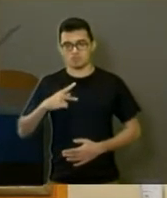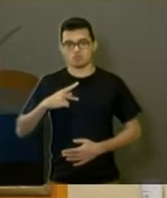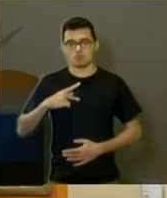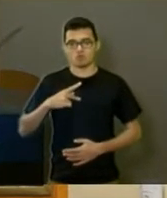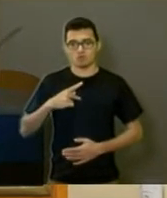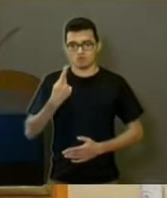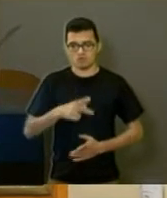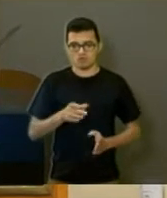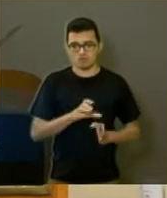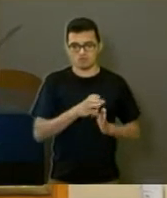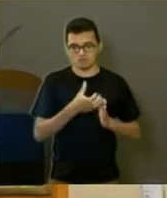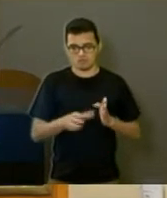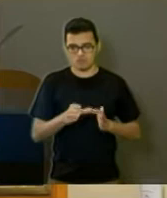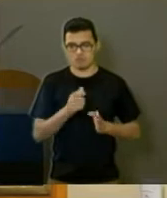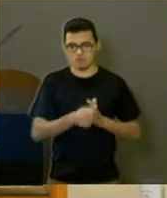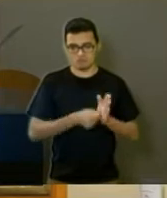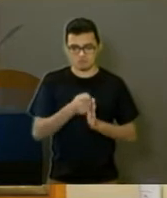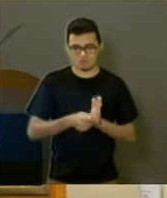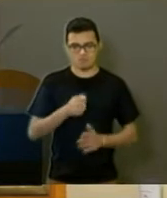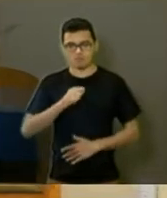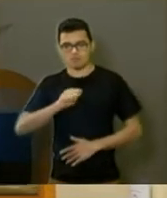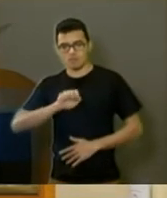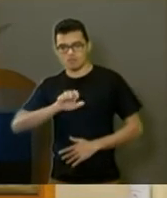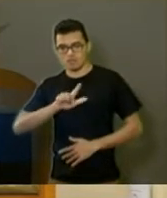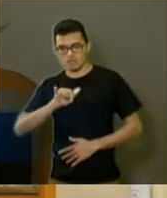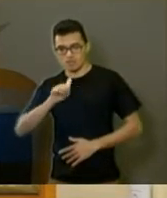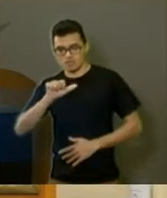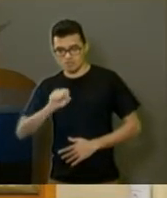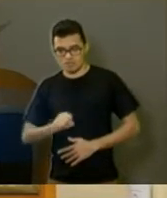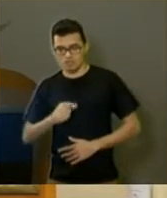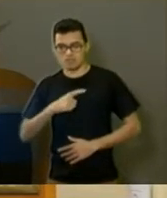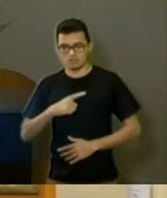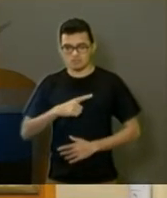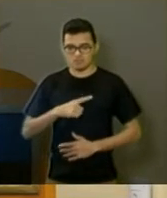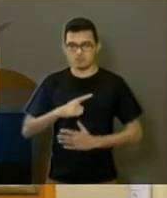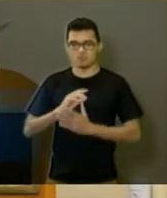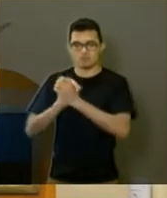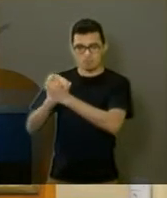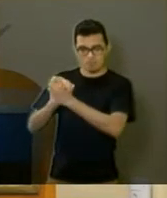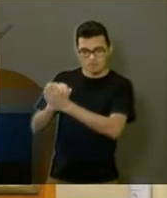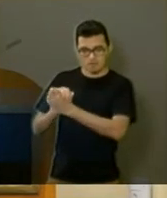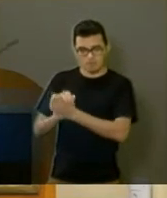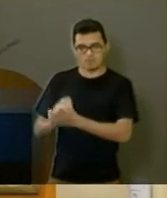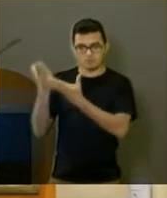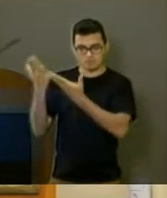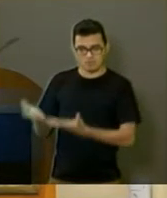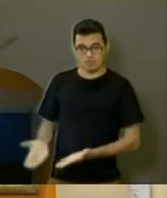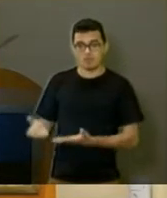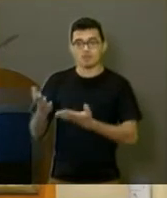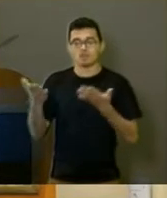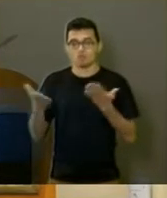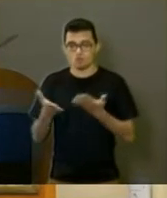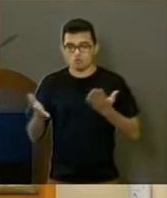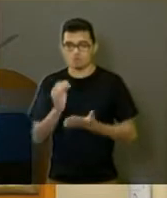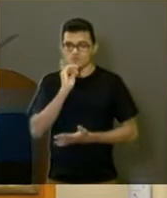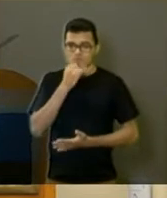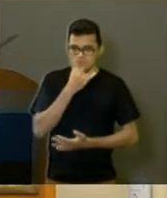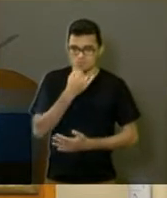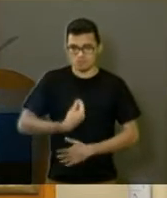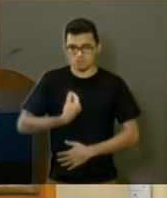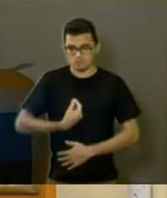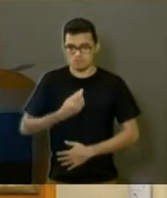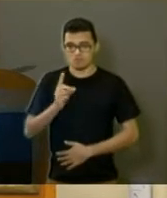de Araraquara, Elias Chediek, que saúda o homenageado e lamenta profundamente não comparecer devido a